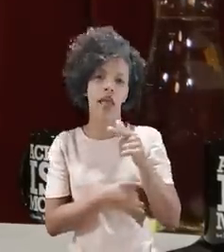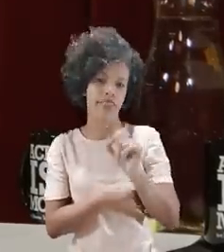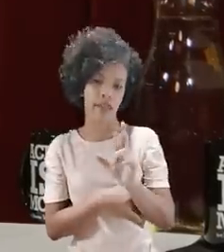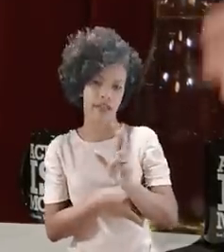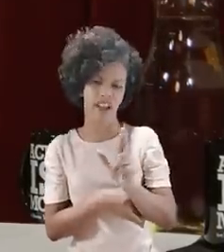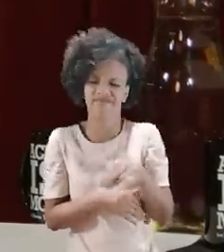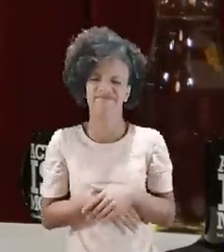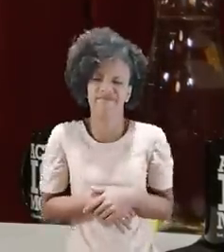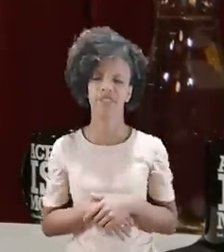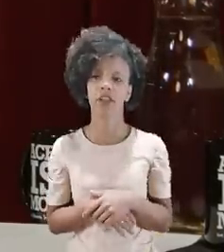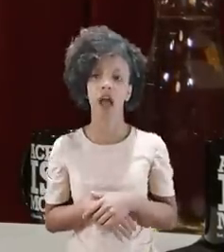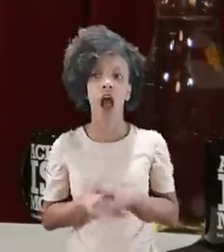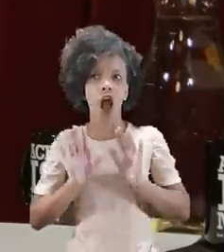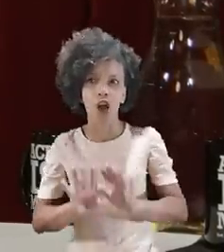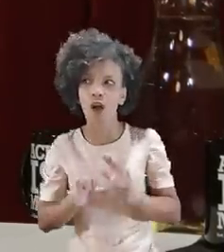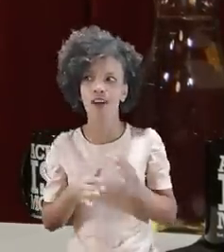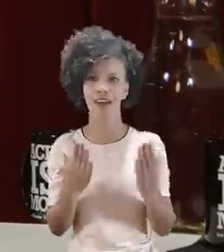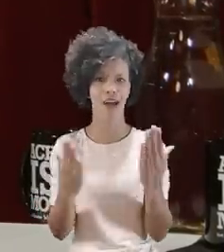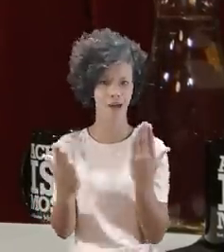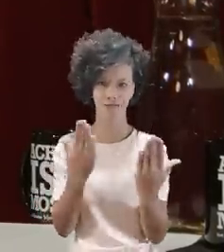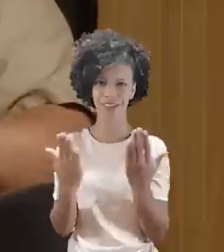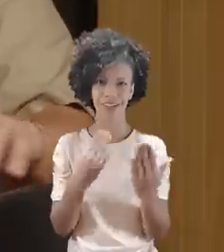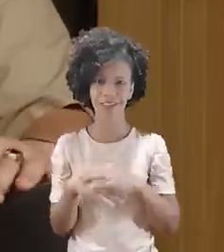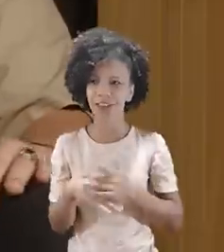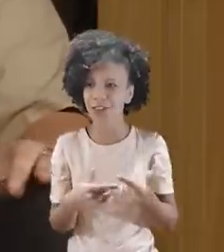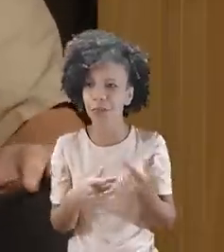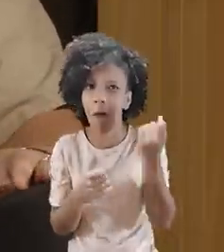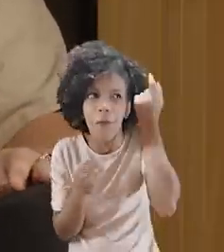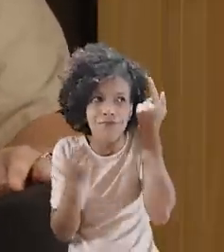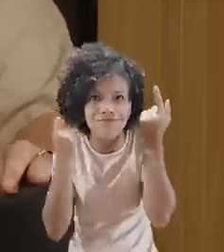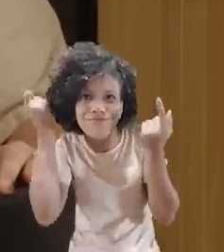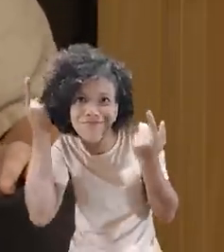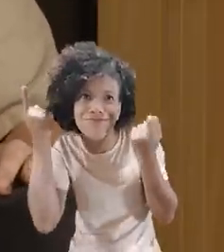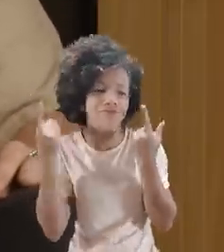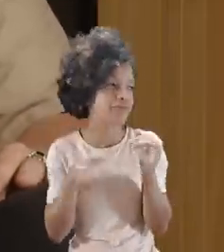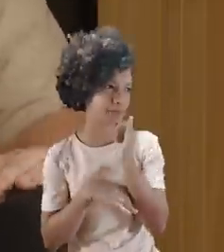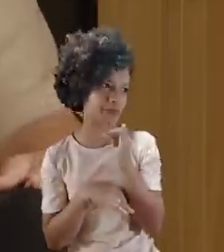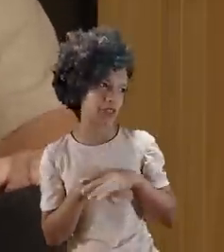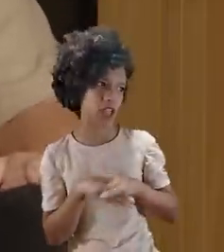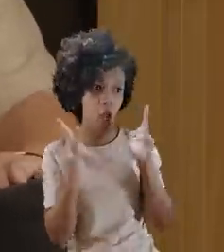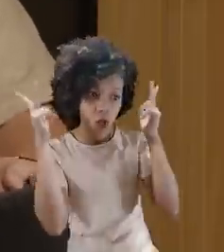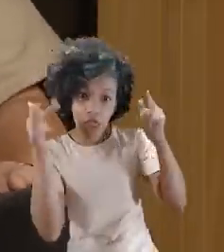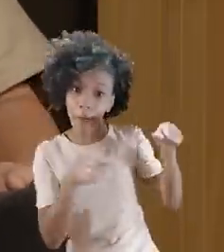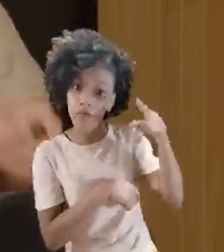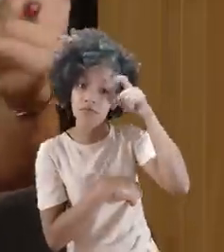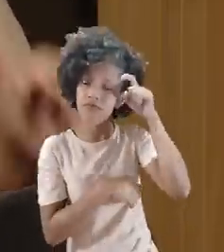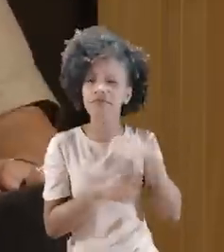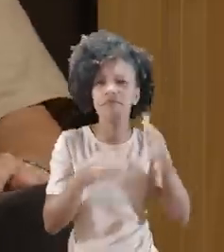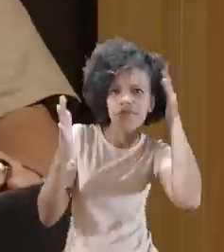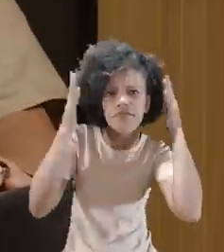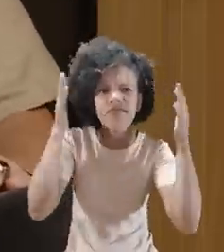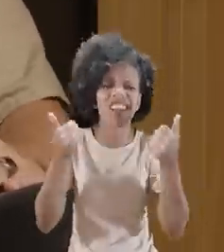tenho muito eu quero que tem pouco cabelo e você cagou ver o seu exemplo eu tenho que cortar o cabelo do mal mano ele